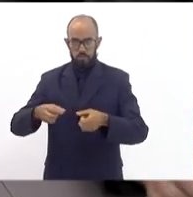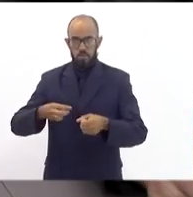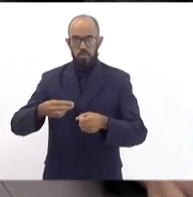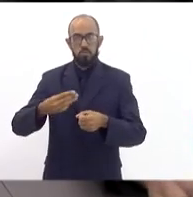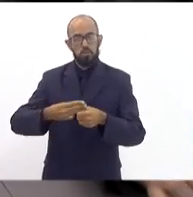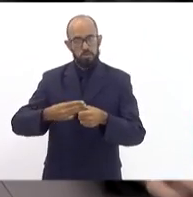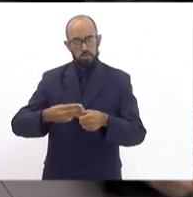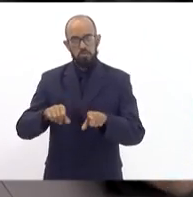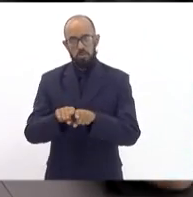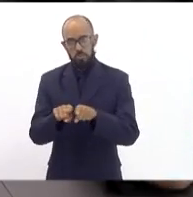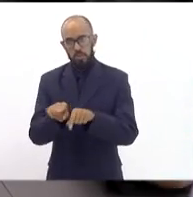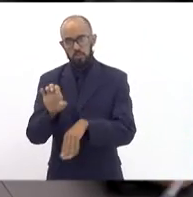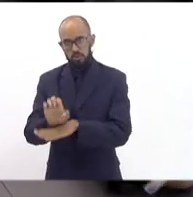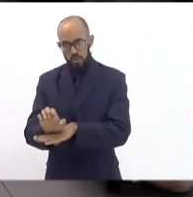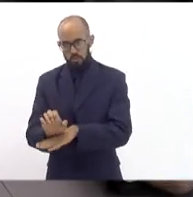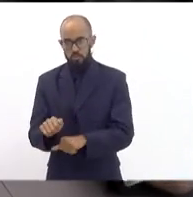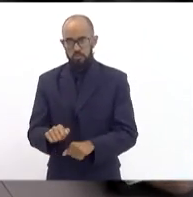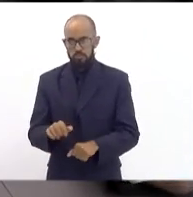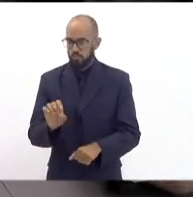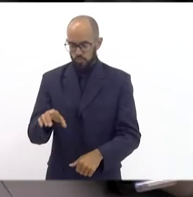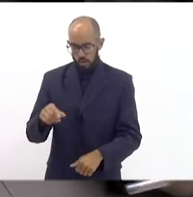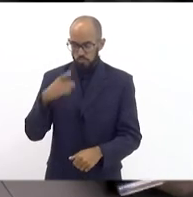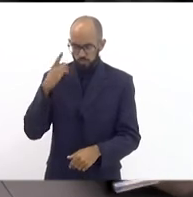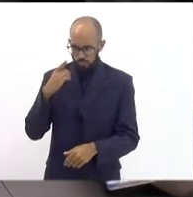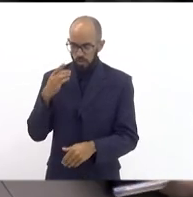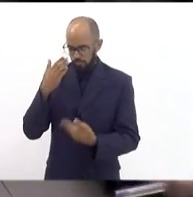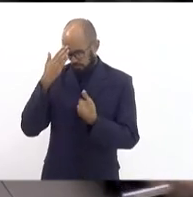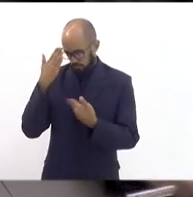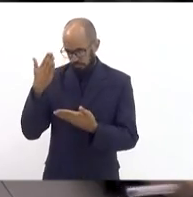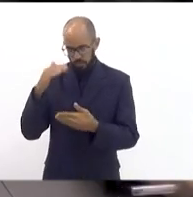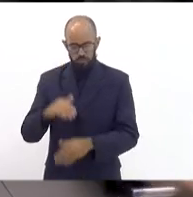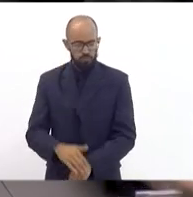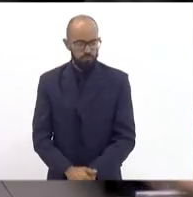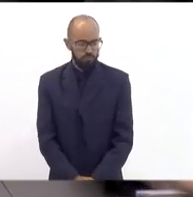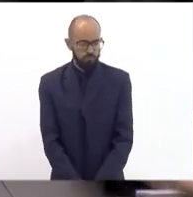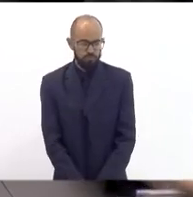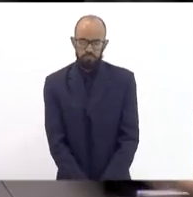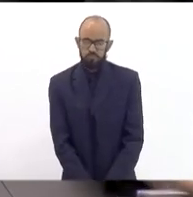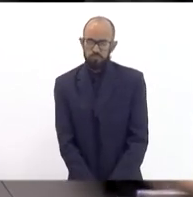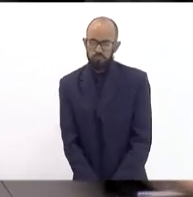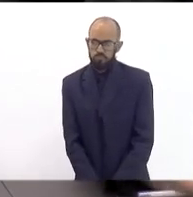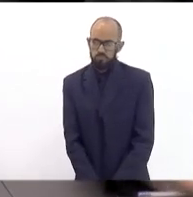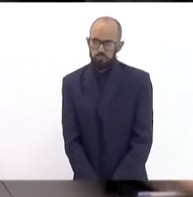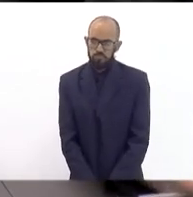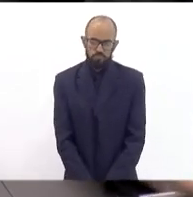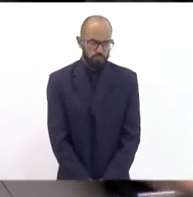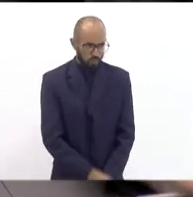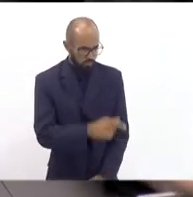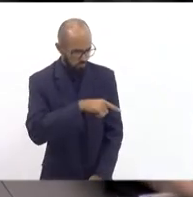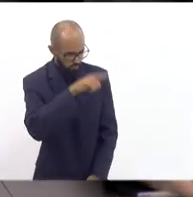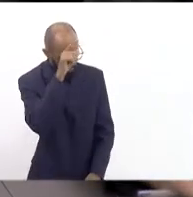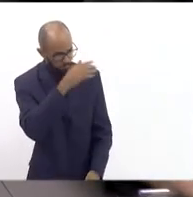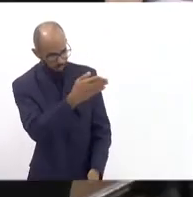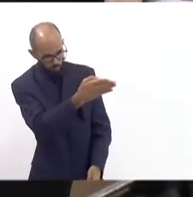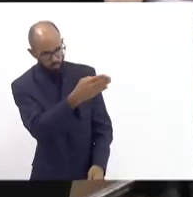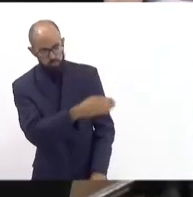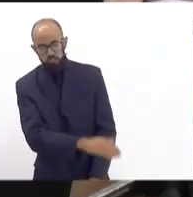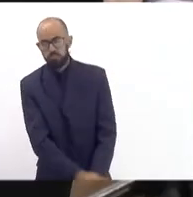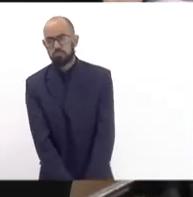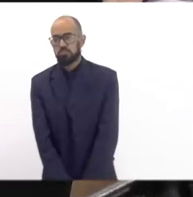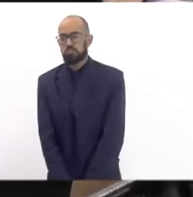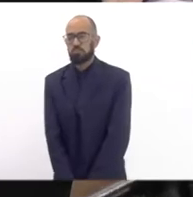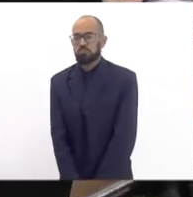também. Só isso, deputado. Obrigado. Deputado. Pois não. Com a palavra, deputado Luiz Paulo.